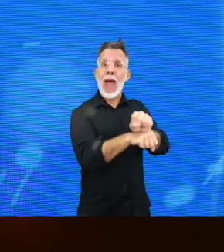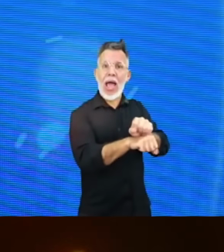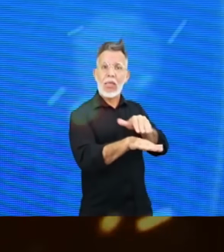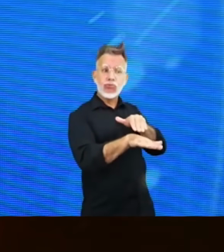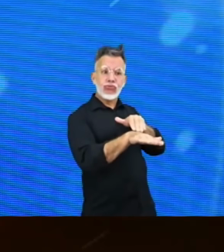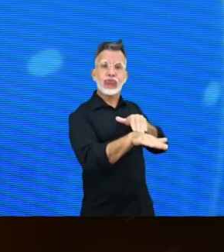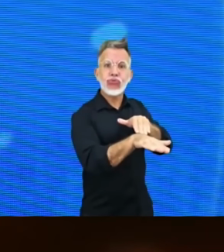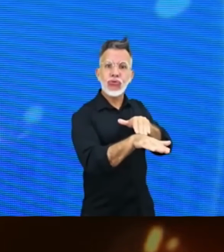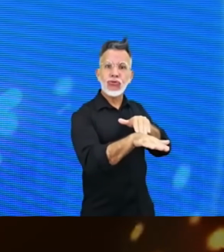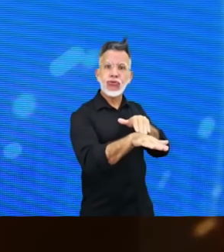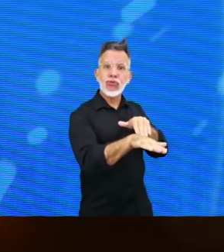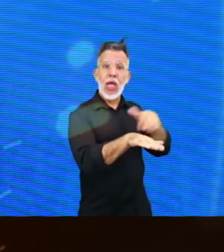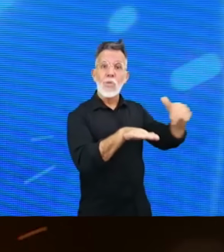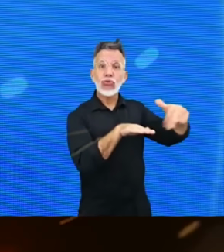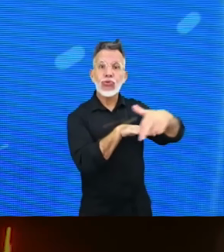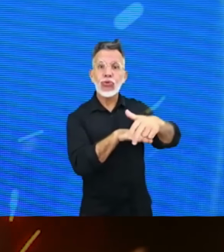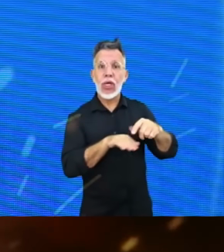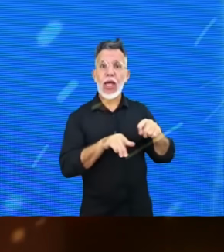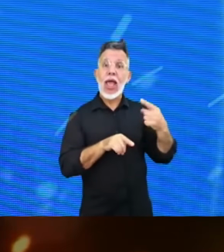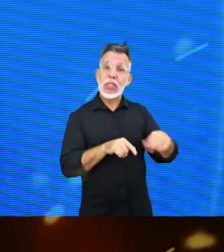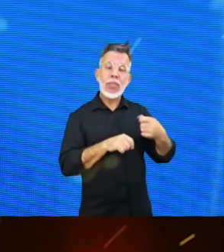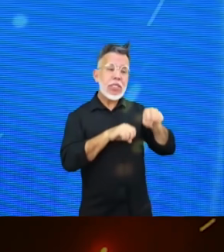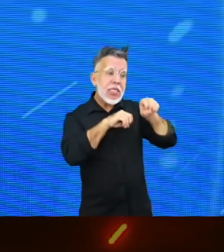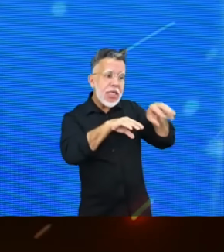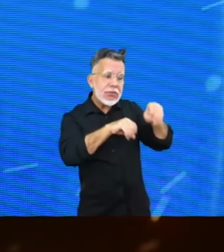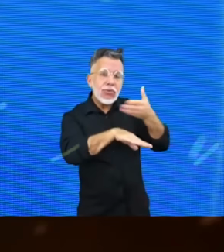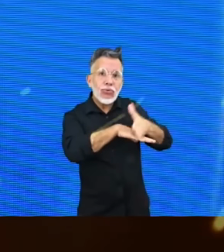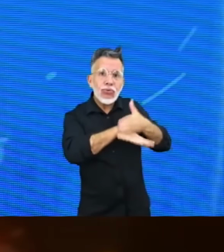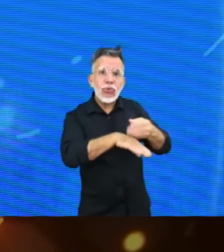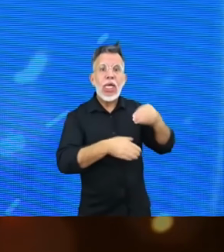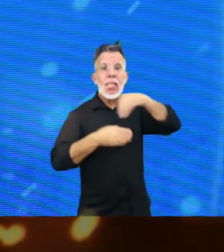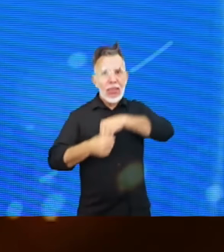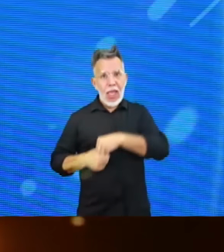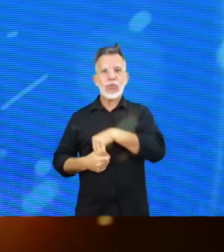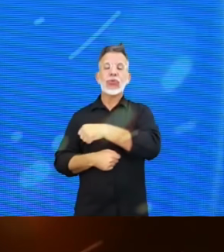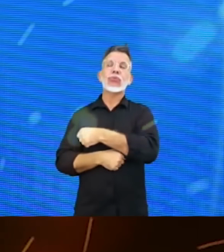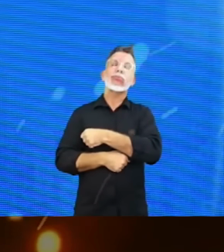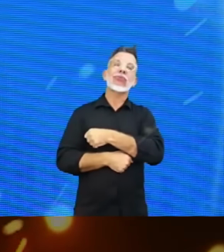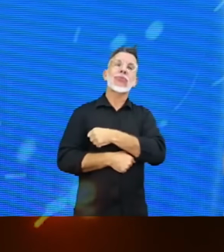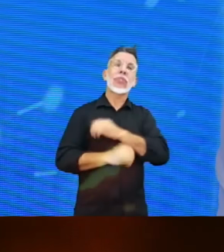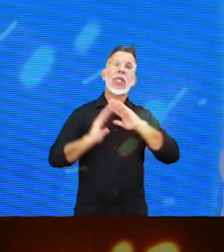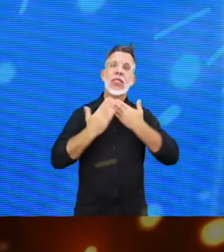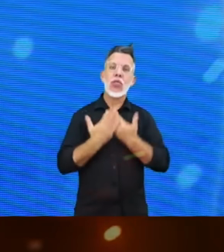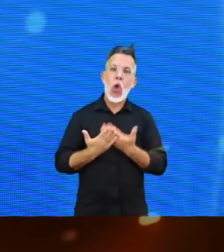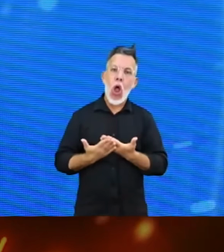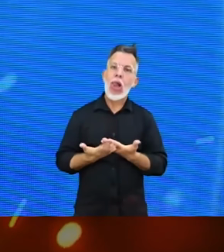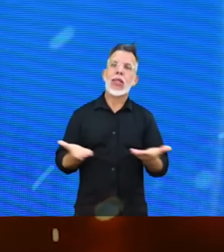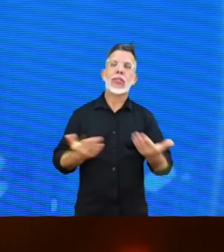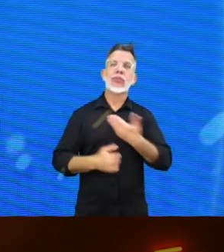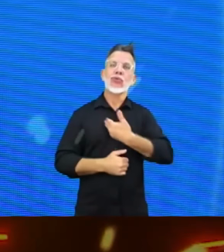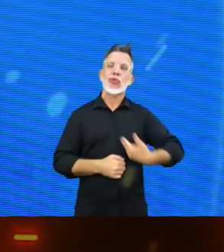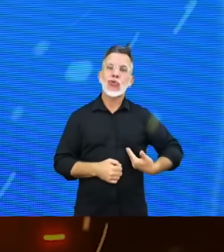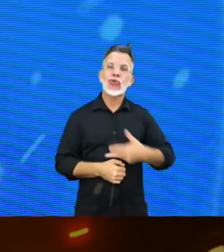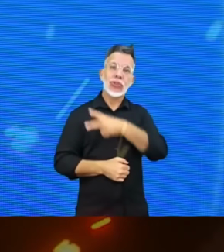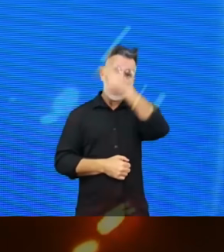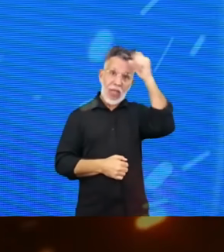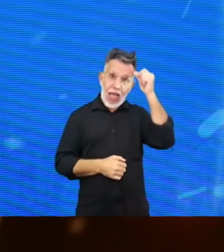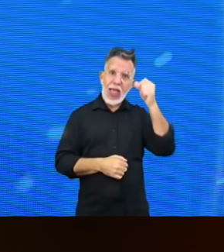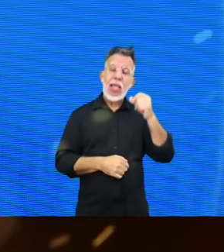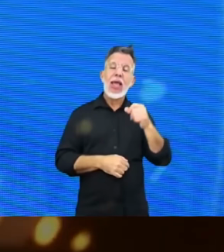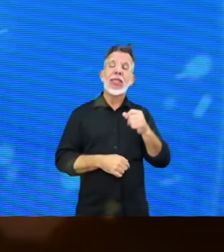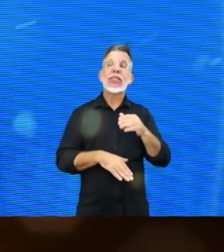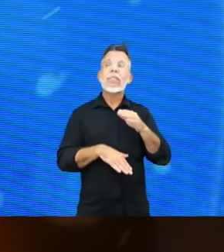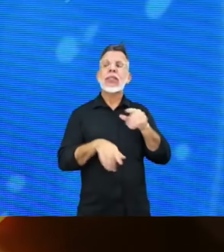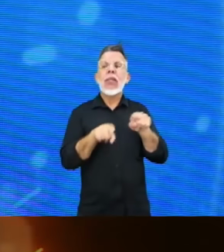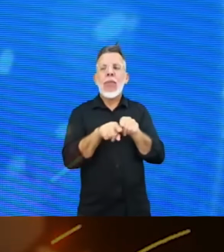causa no ensino público no ensino privado inclusive e de fato fazer com que as empresas façam reciclagens